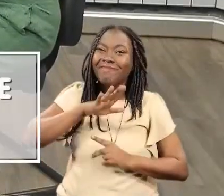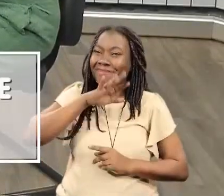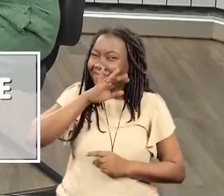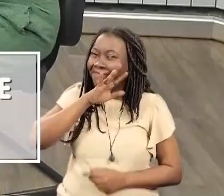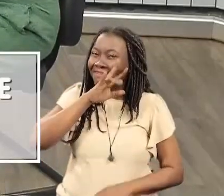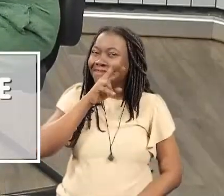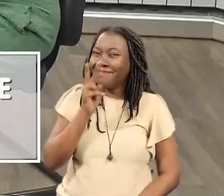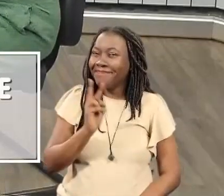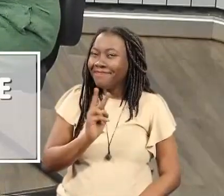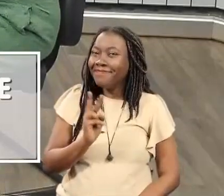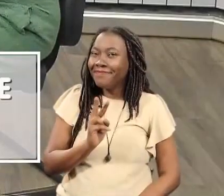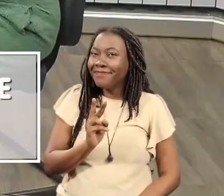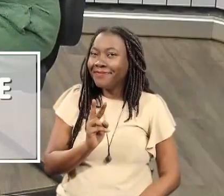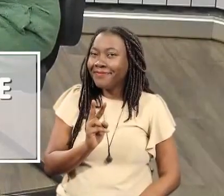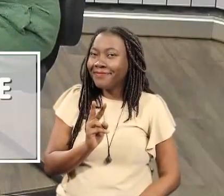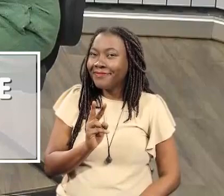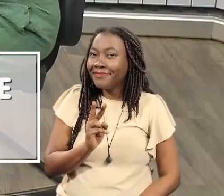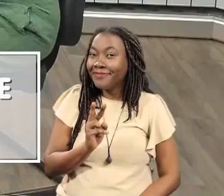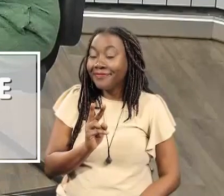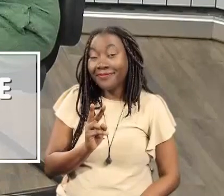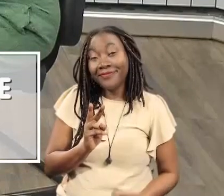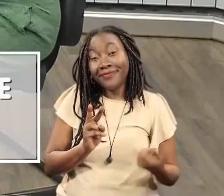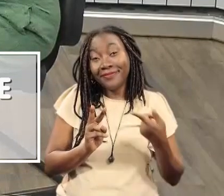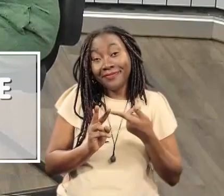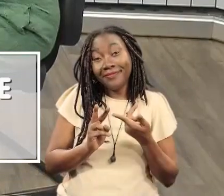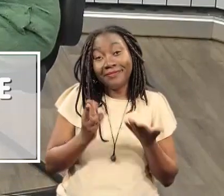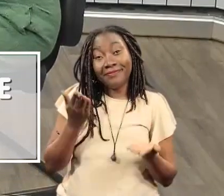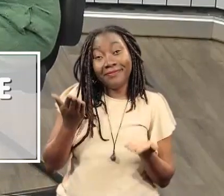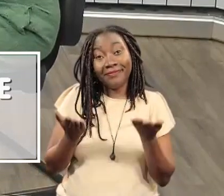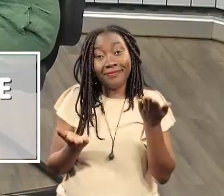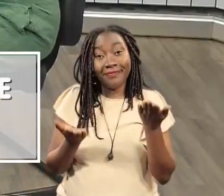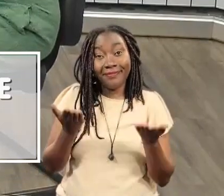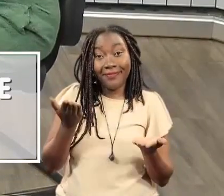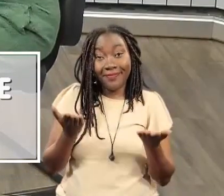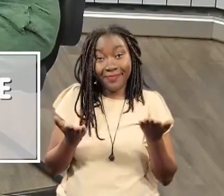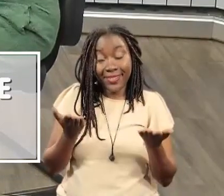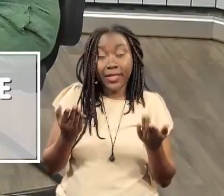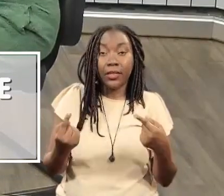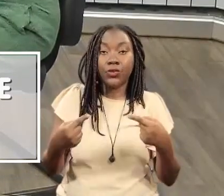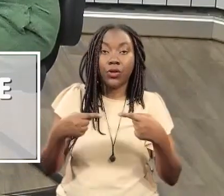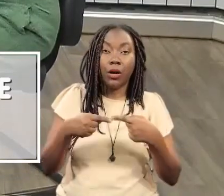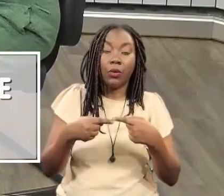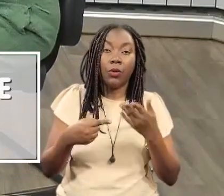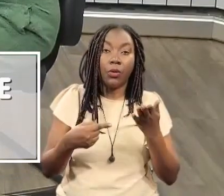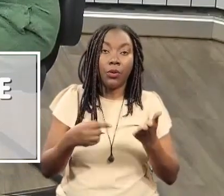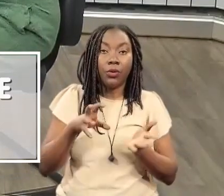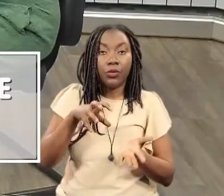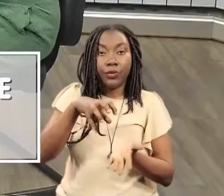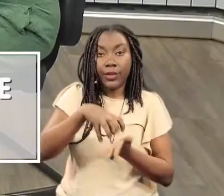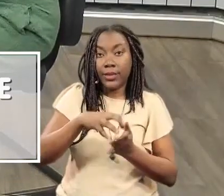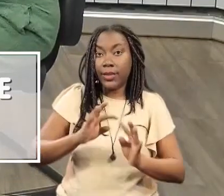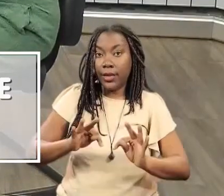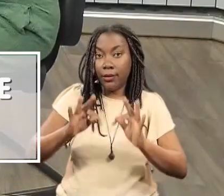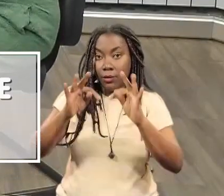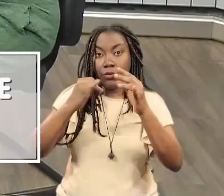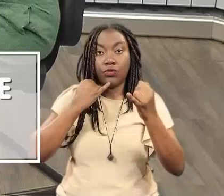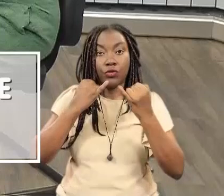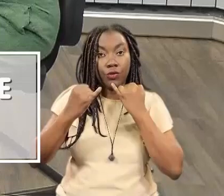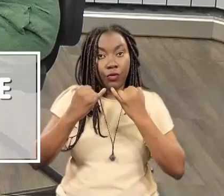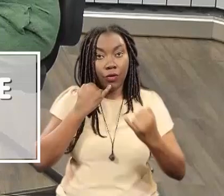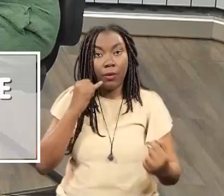né? Os dois pesos e as duas medidas, né? De acordo com o Centro de Tecnologia de